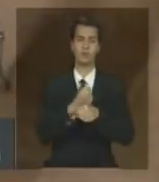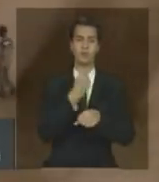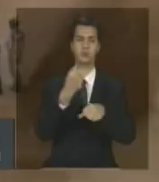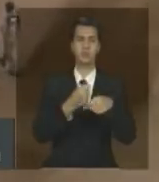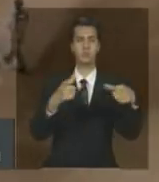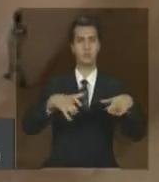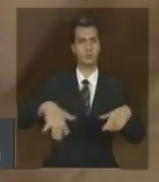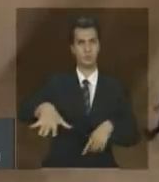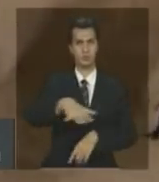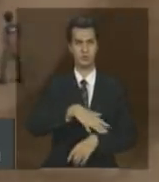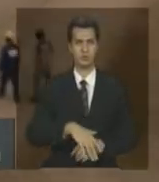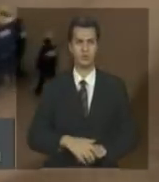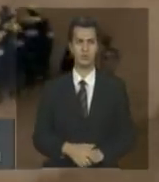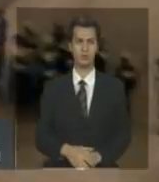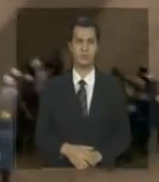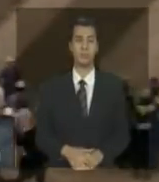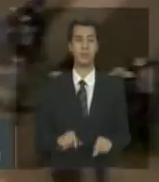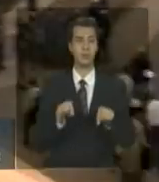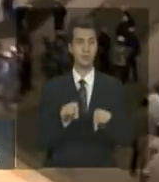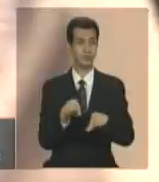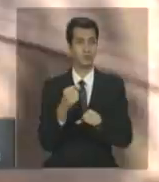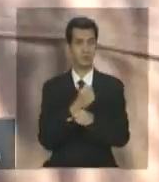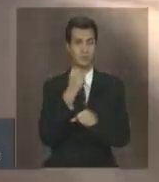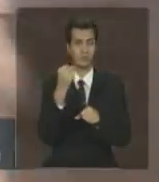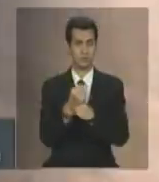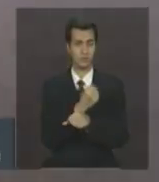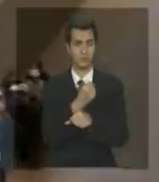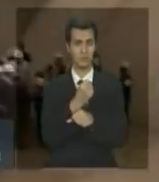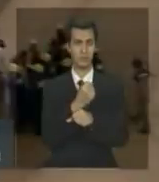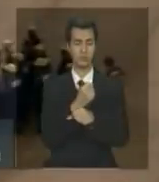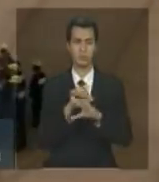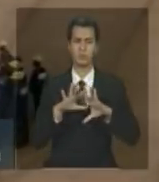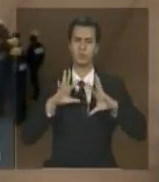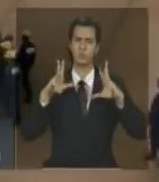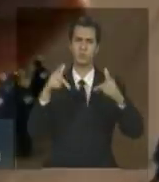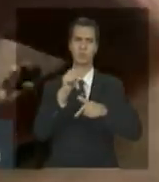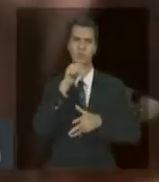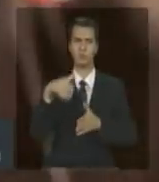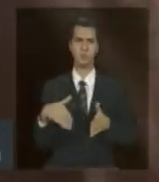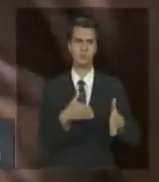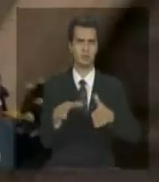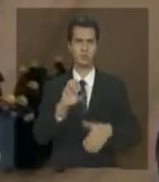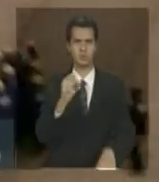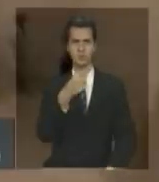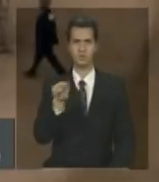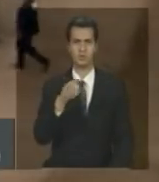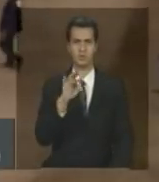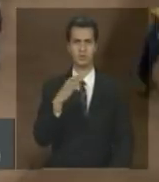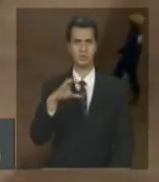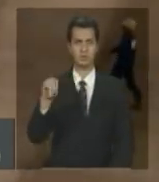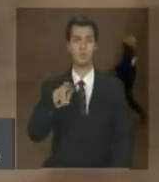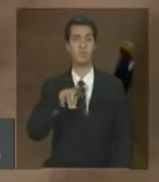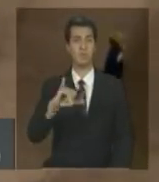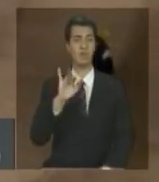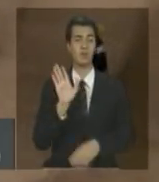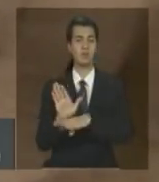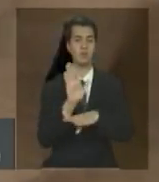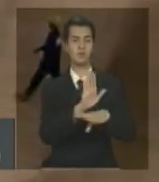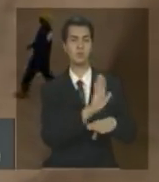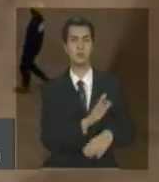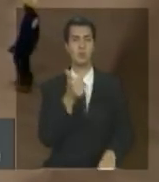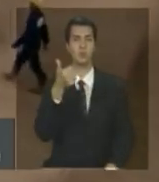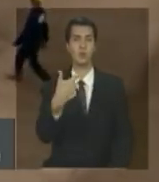trecho. Uma obra, a obra do Rio São Francisco como um todo, ela vai levar água para 12 milhões de